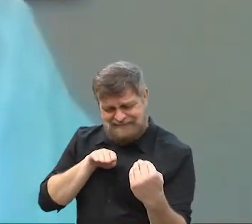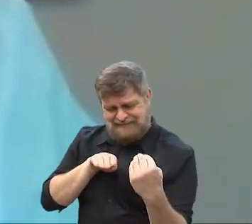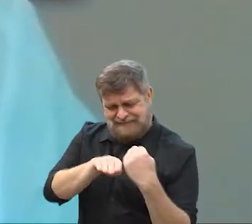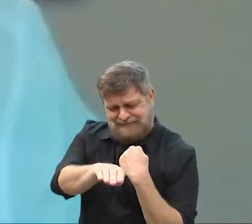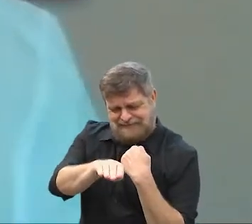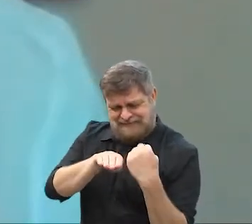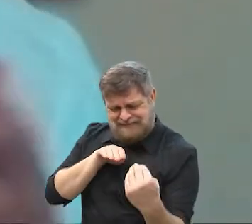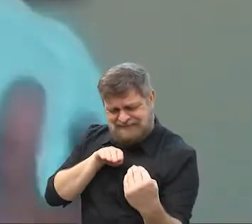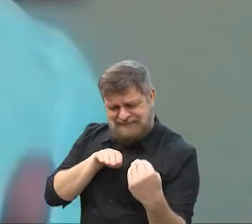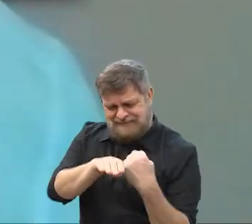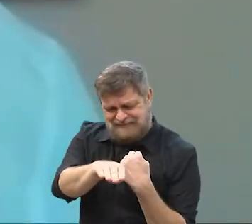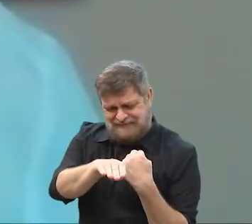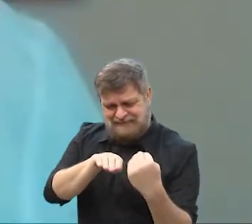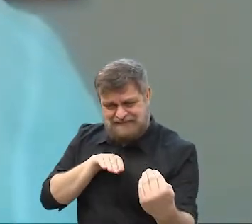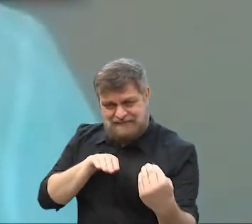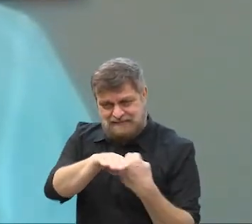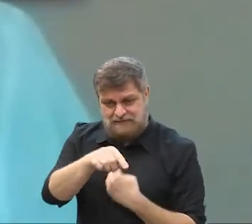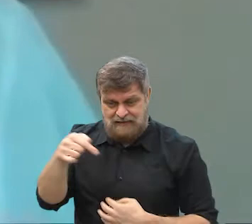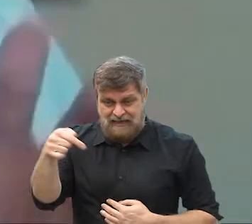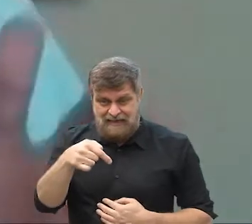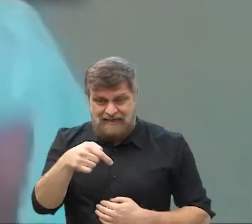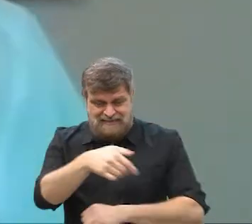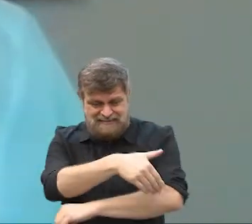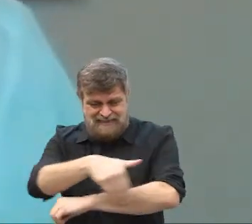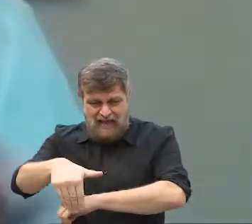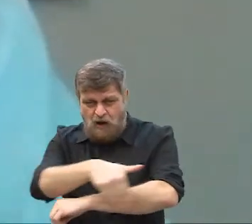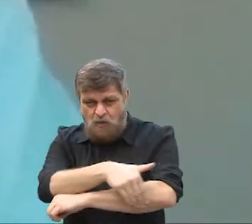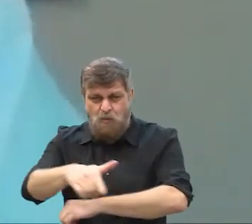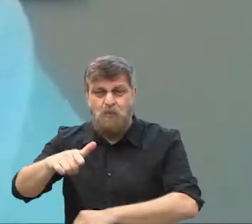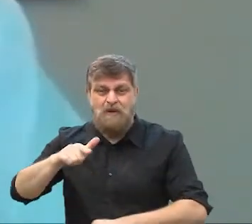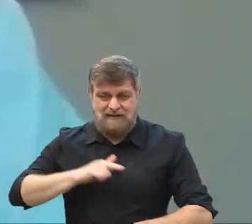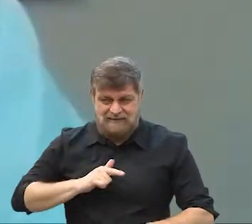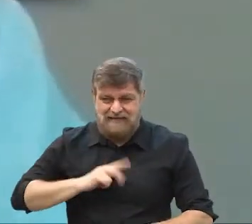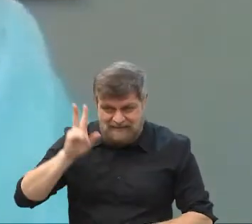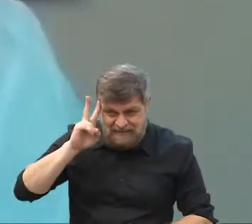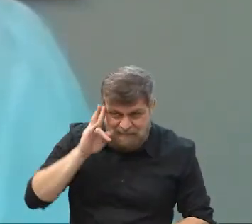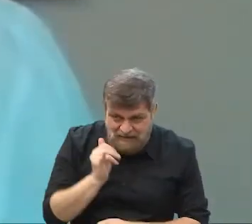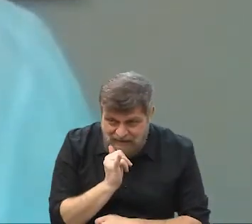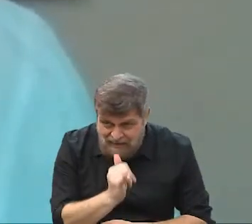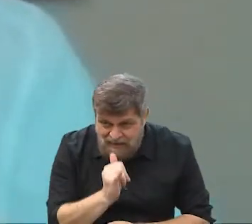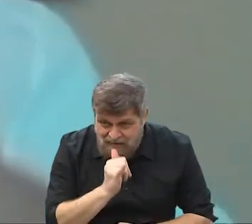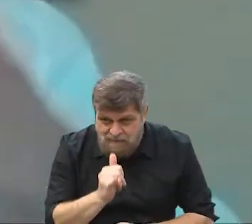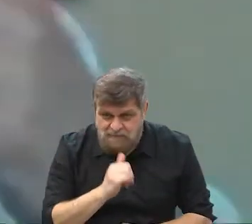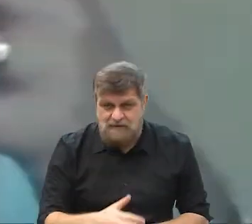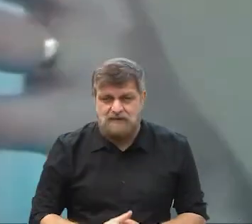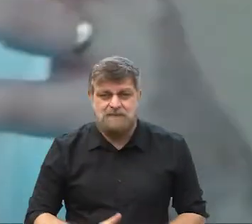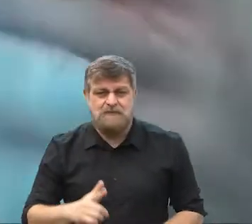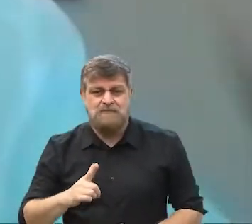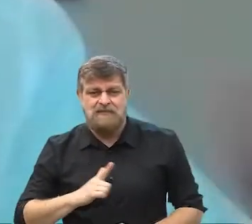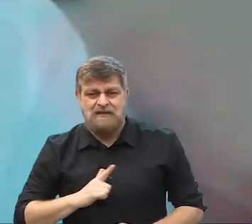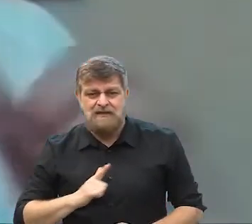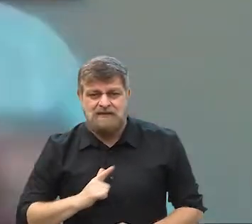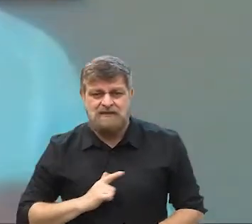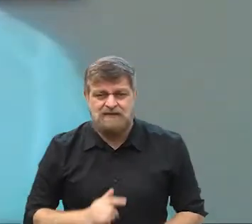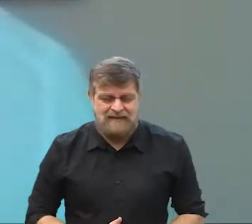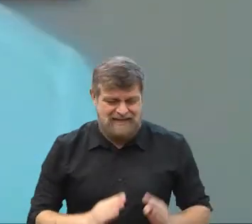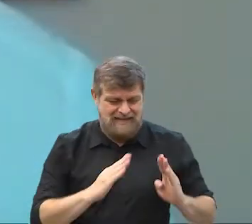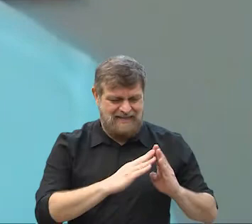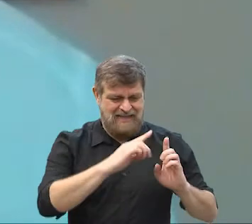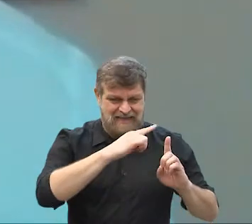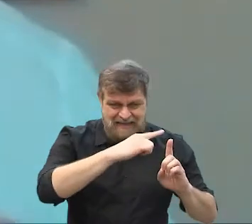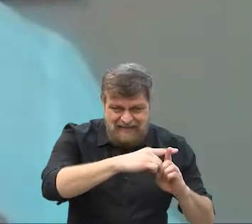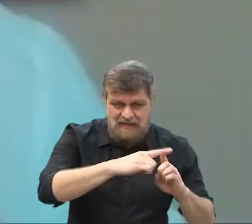dupla, e como essa rua tem vários equipamentos de templos